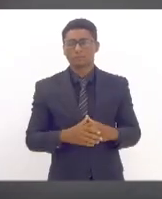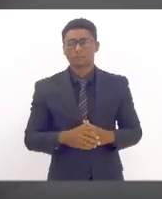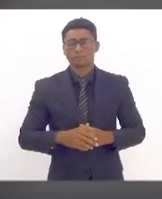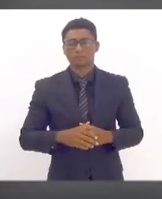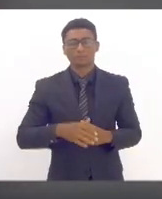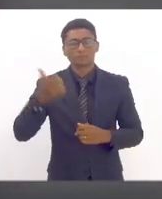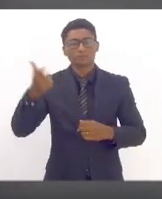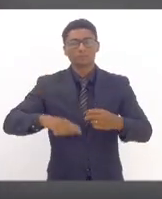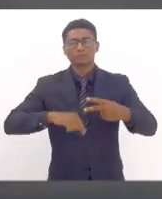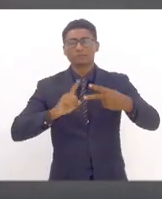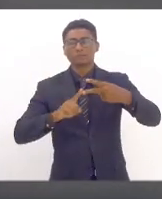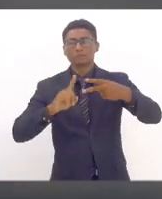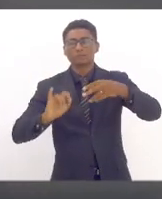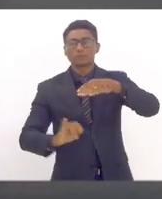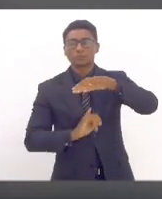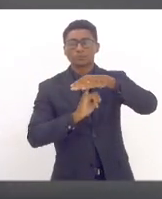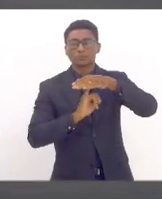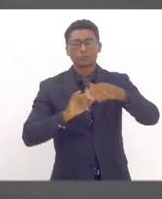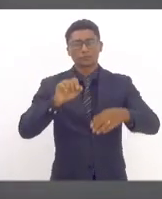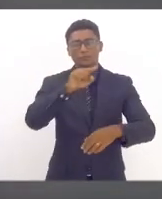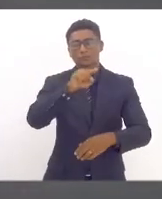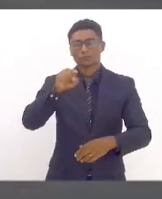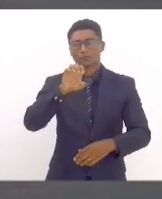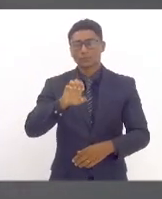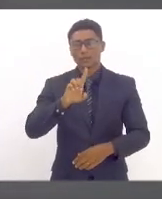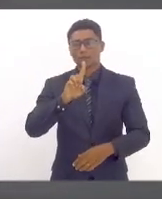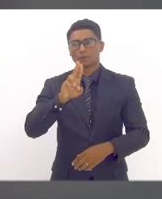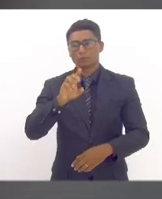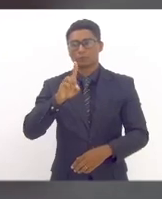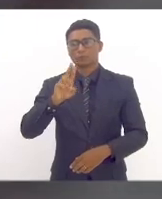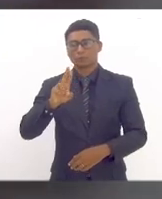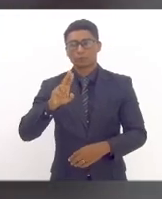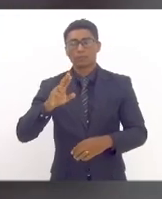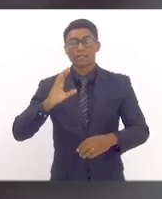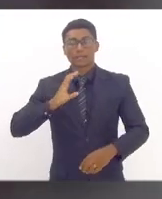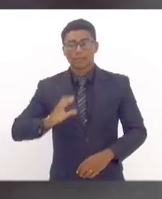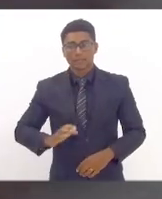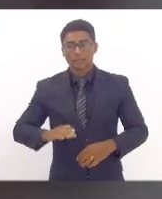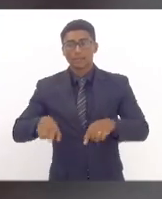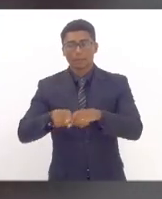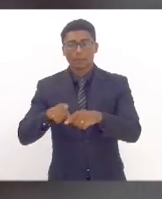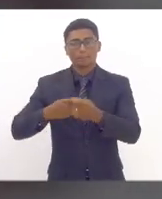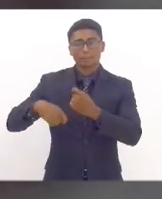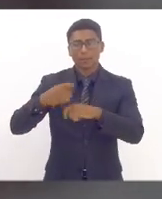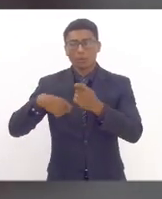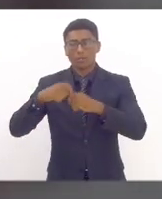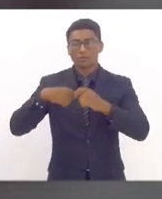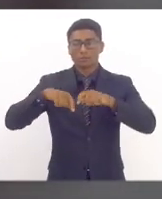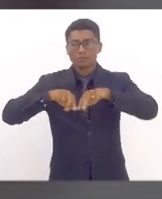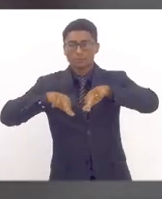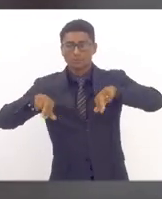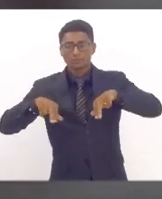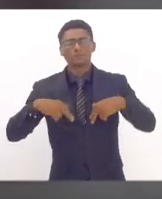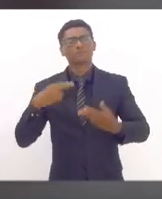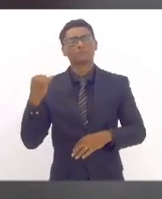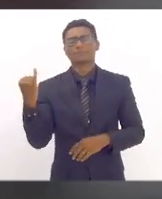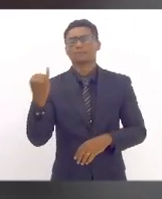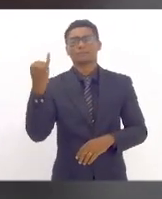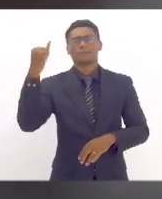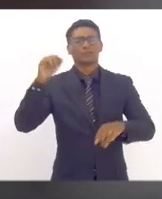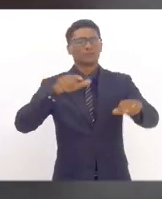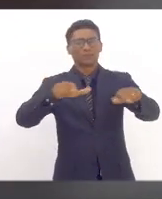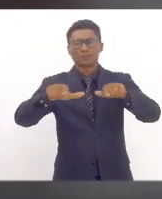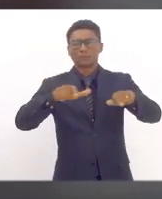a Instituto José Dudu cidadania empreendedorismo tão importante né esse trabalho